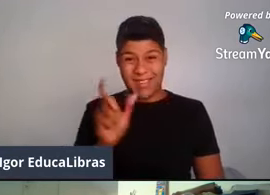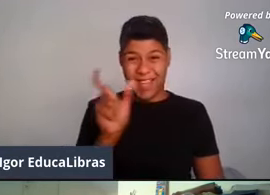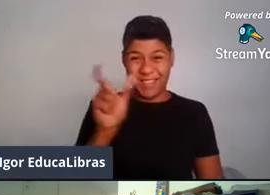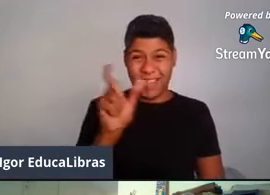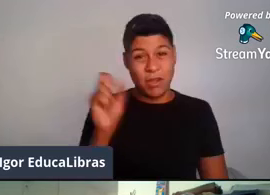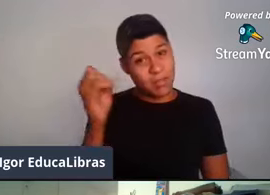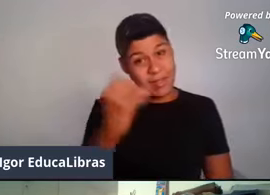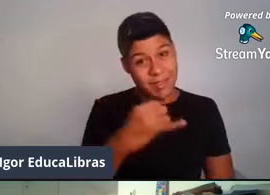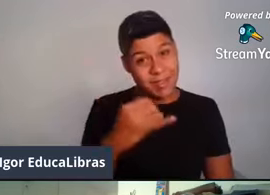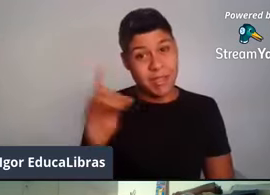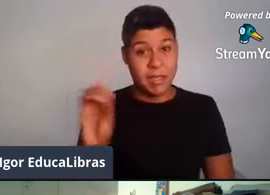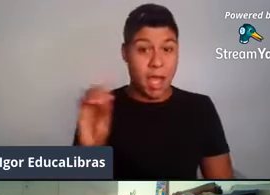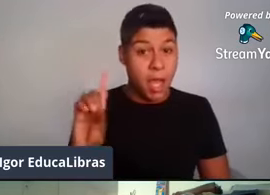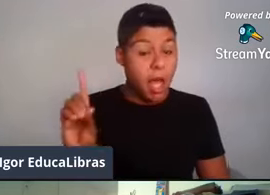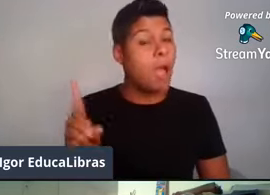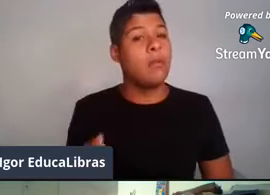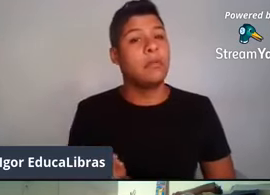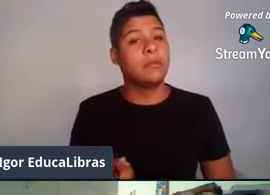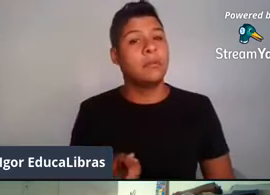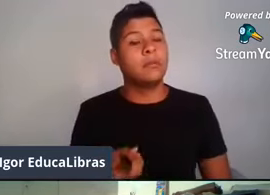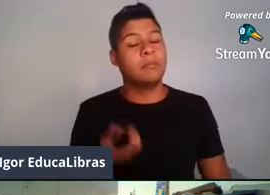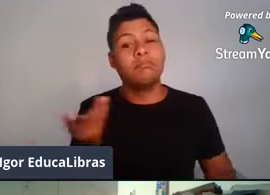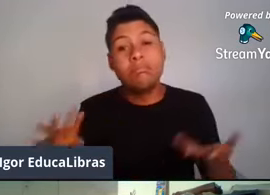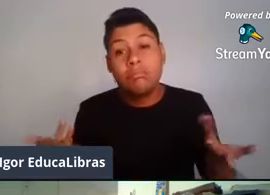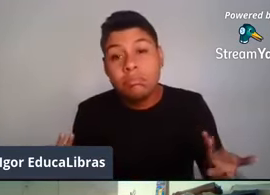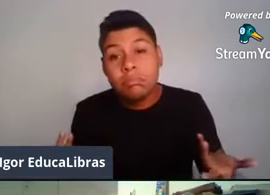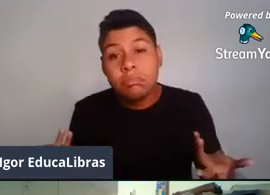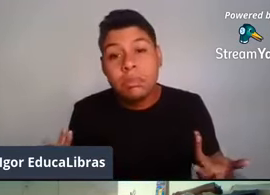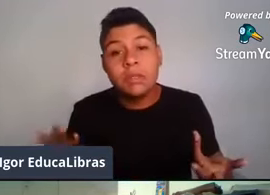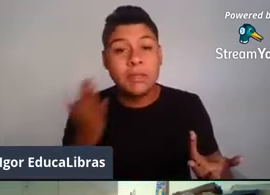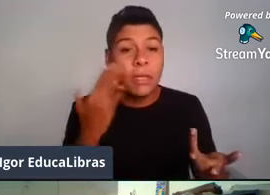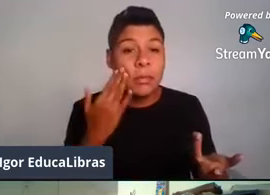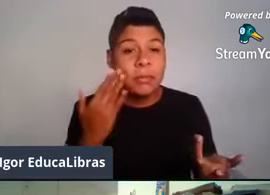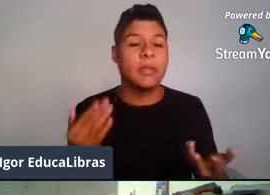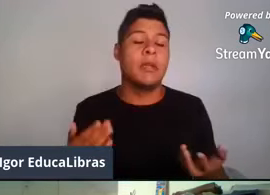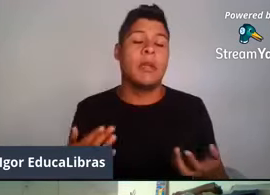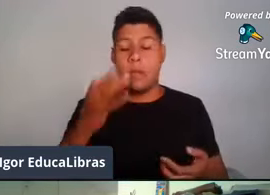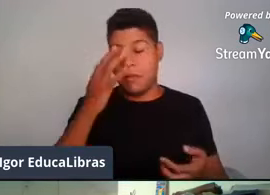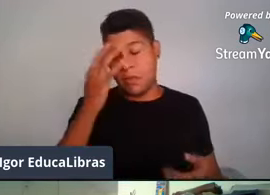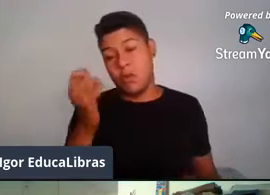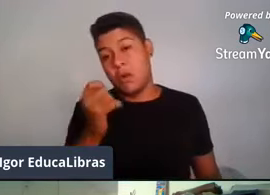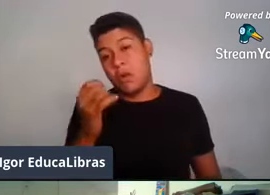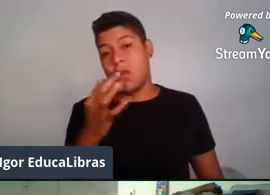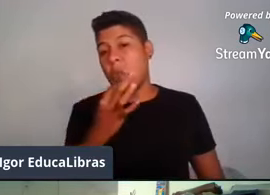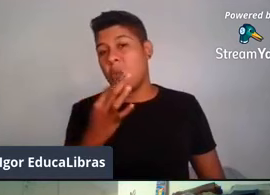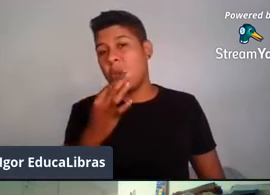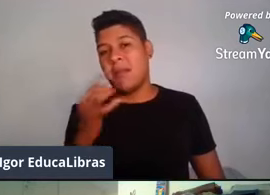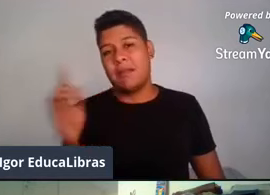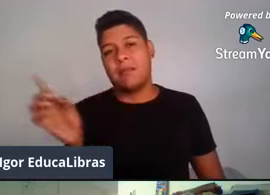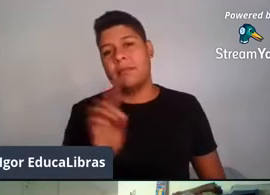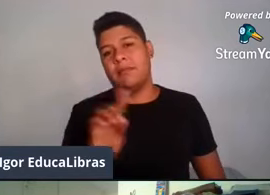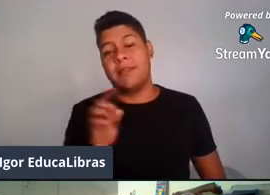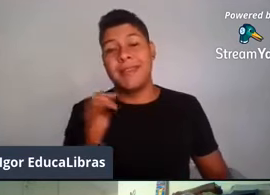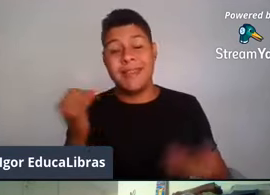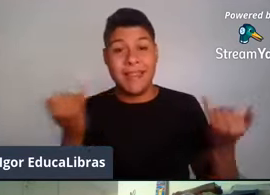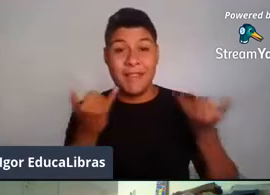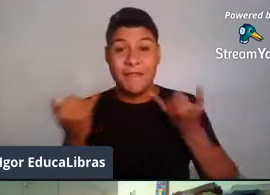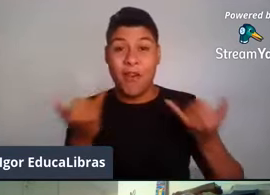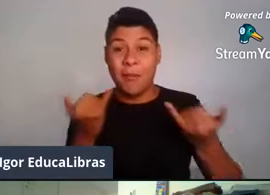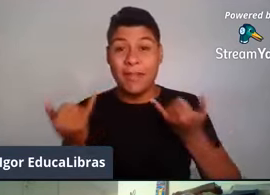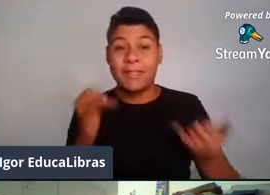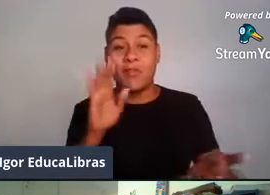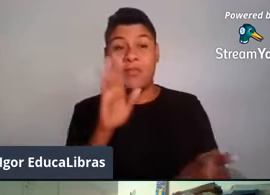gosta do teletrabalho, da ideia do teletrabalho ou não. Porque esse é um povo desconhecido. Nós não temos informações sobre